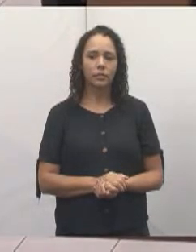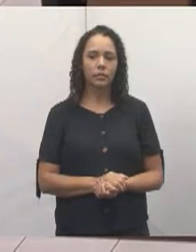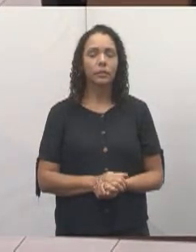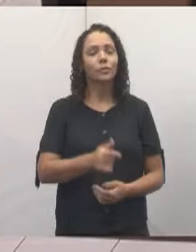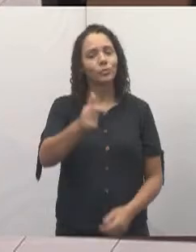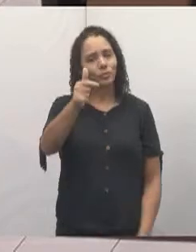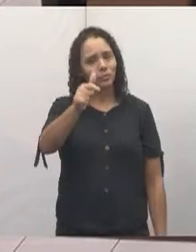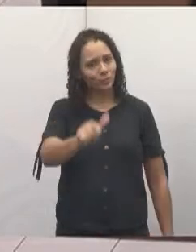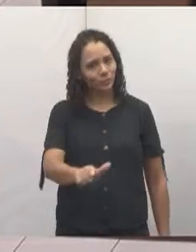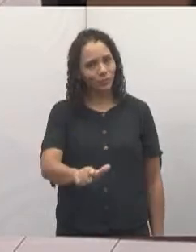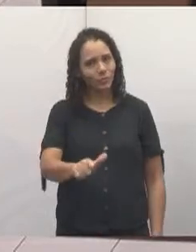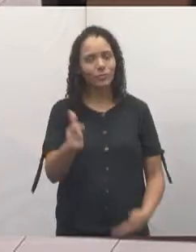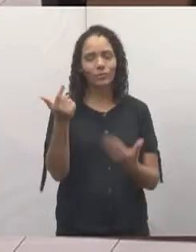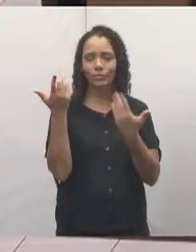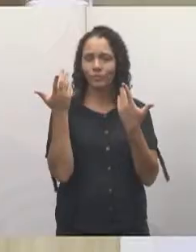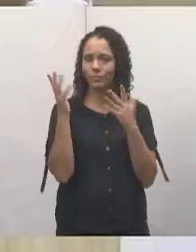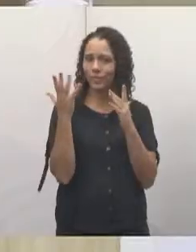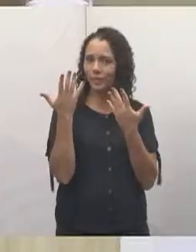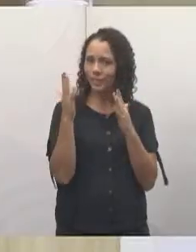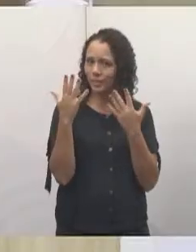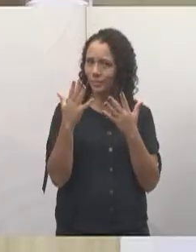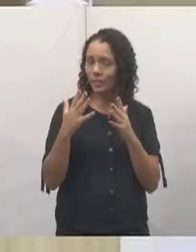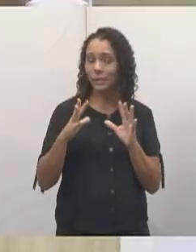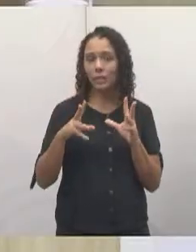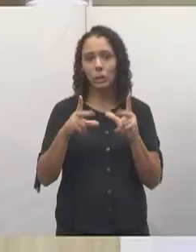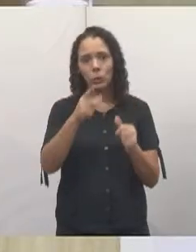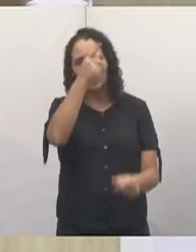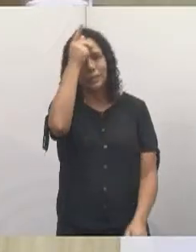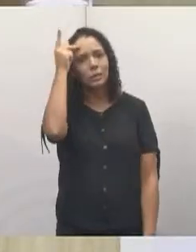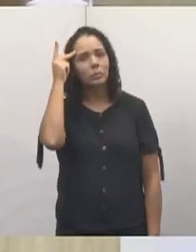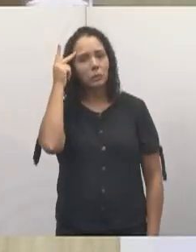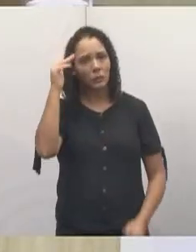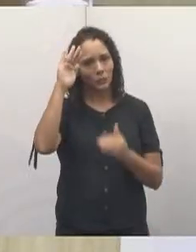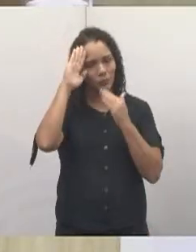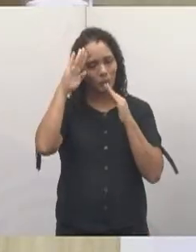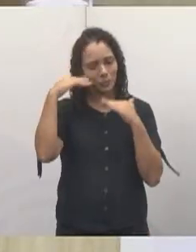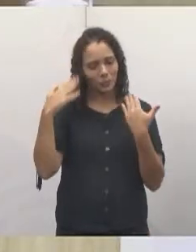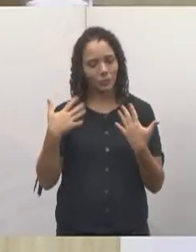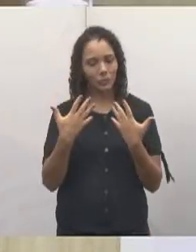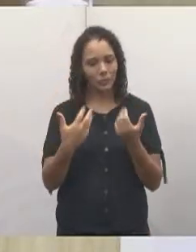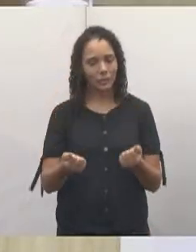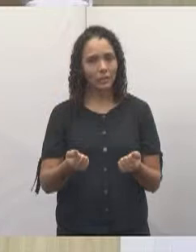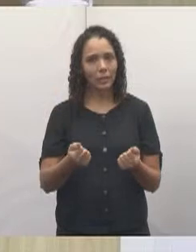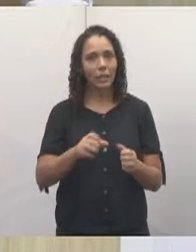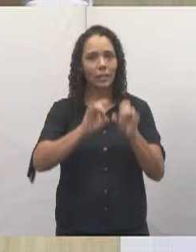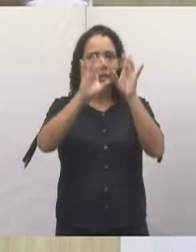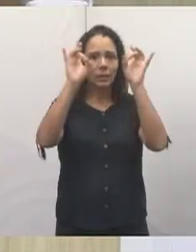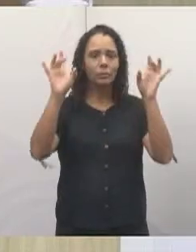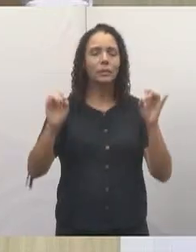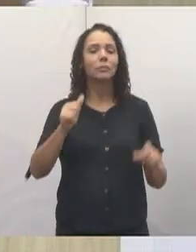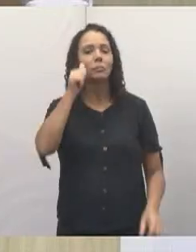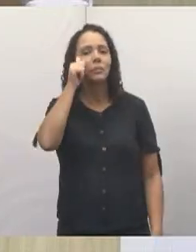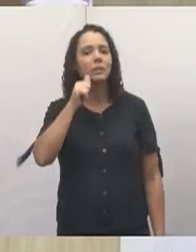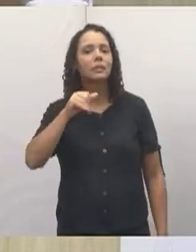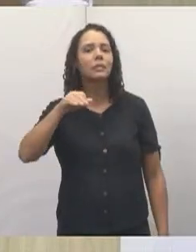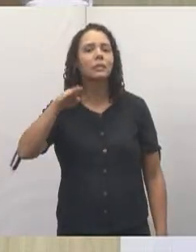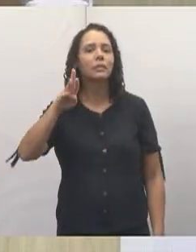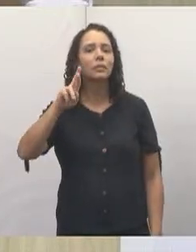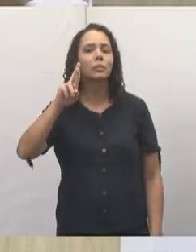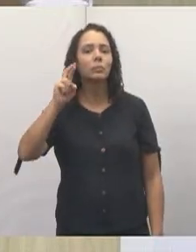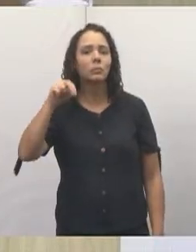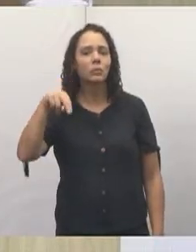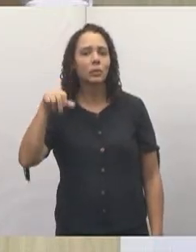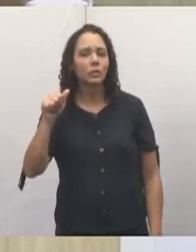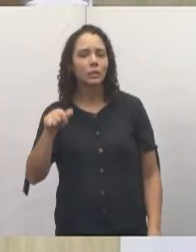Quero mais uma vez parabenizar a todos os homenageados, em especial a Bruna e o Dr.